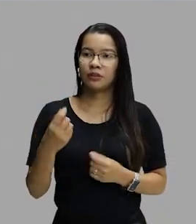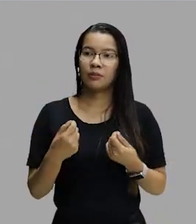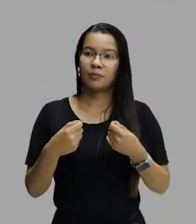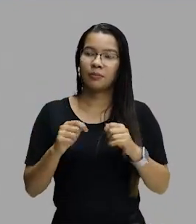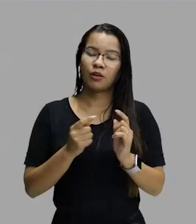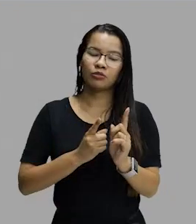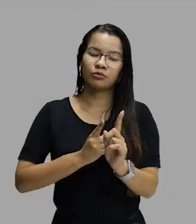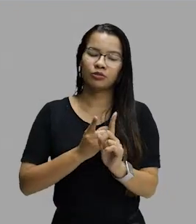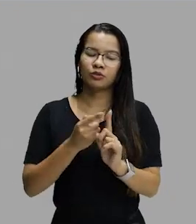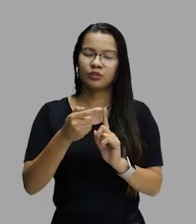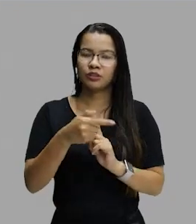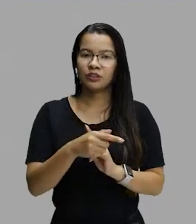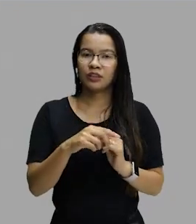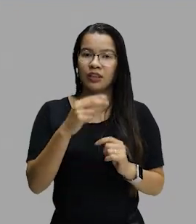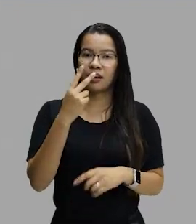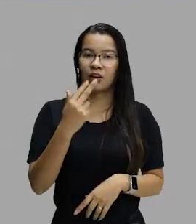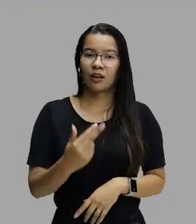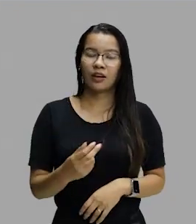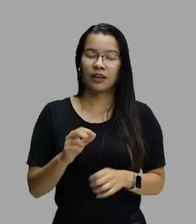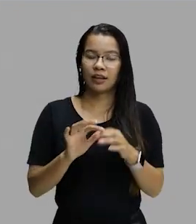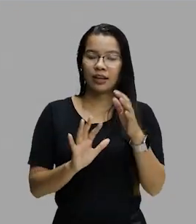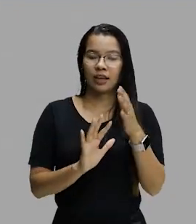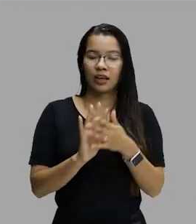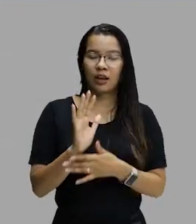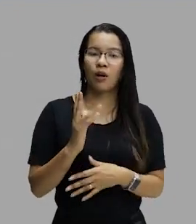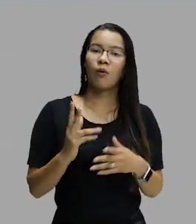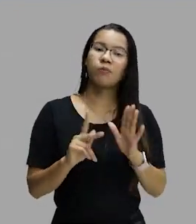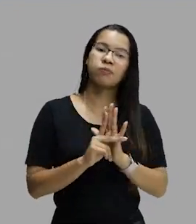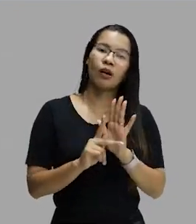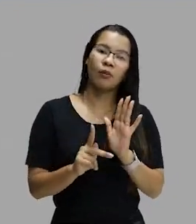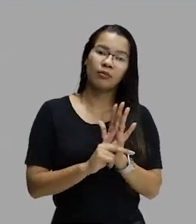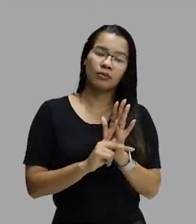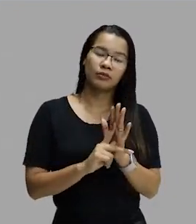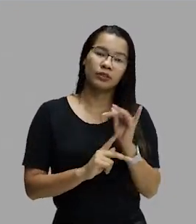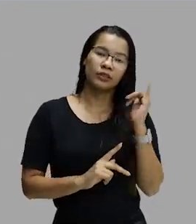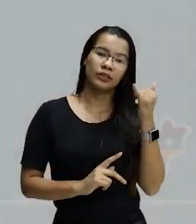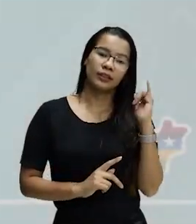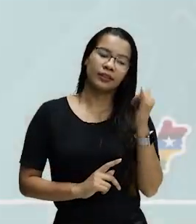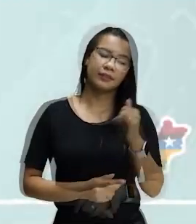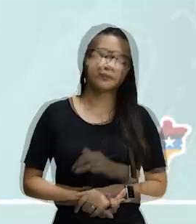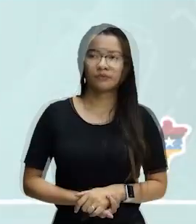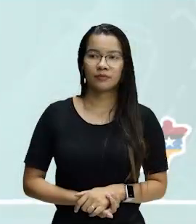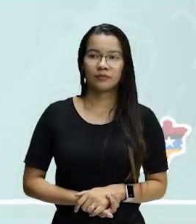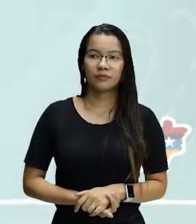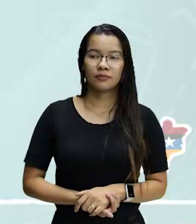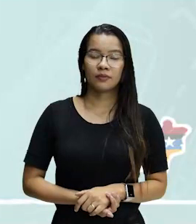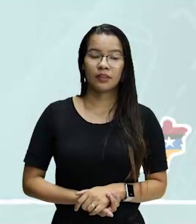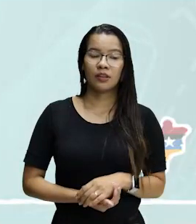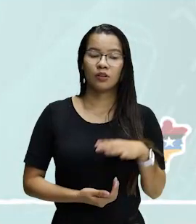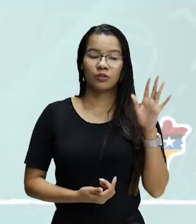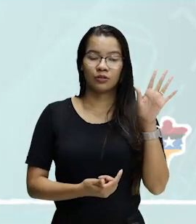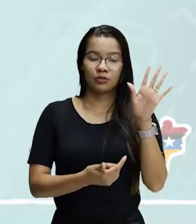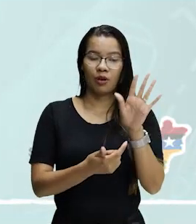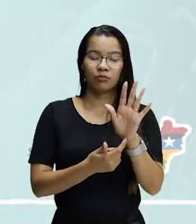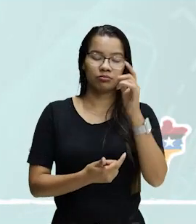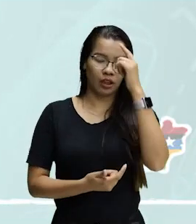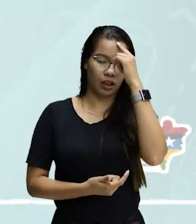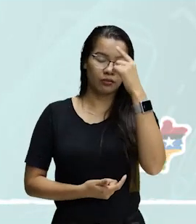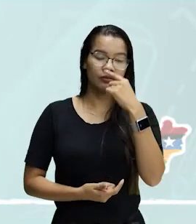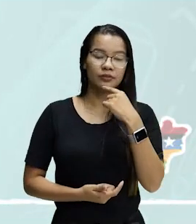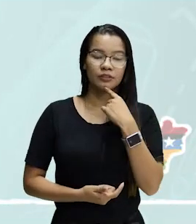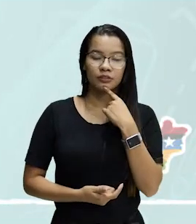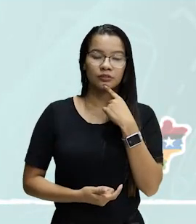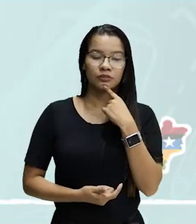um pouquinho dessa história e criar o seu próprio enredo atrelado ao do primeiro, tá bom? E eu trouxe aqui a figura do